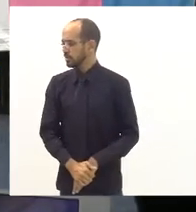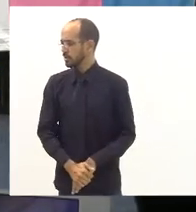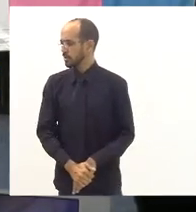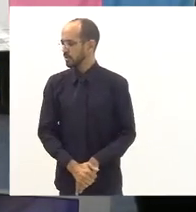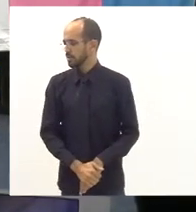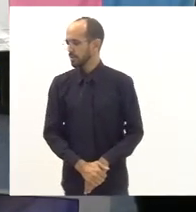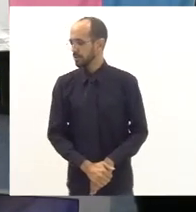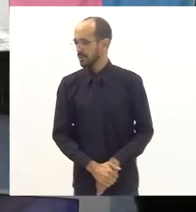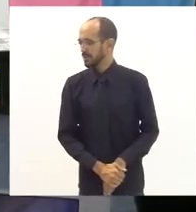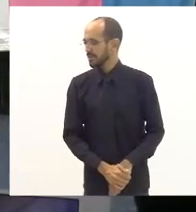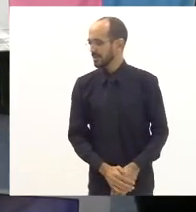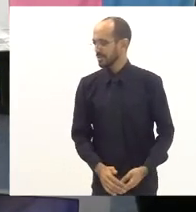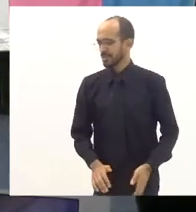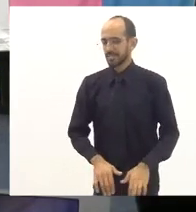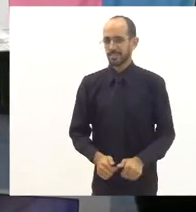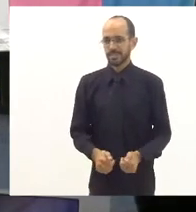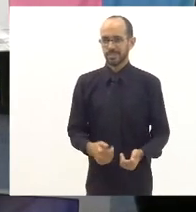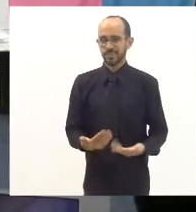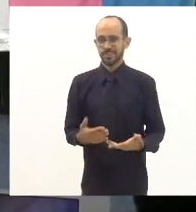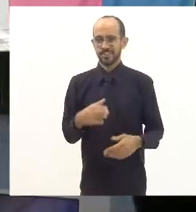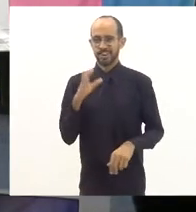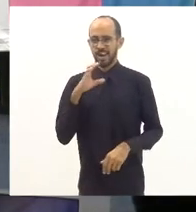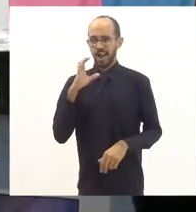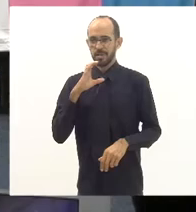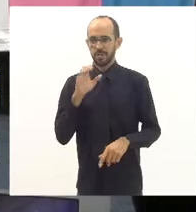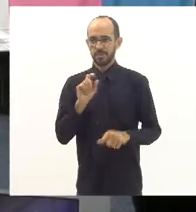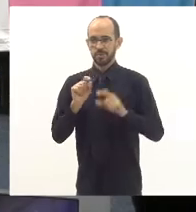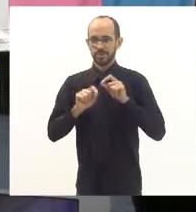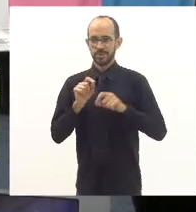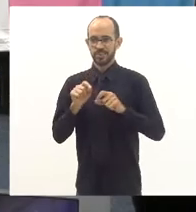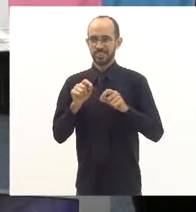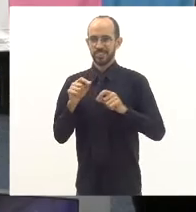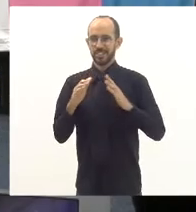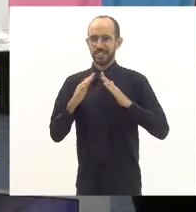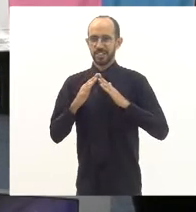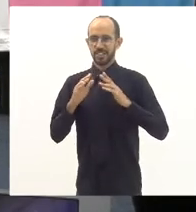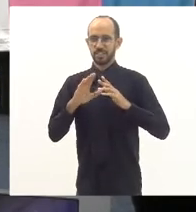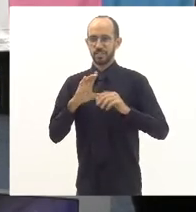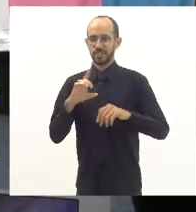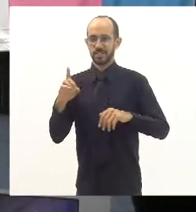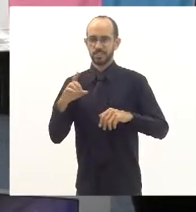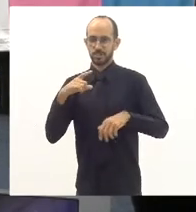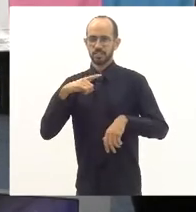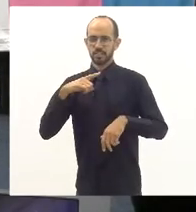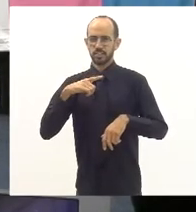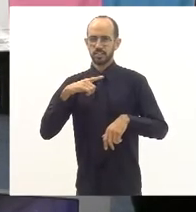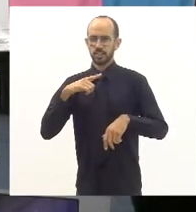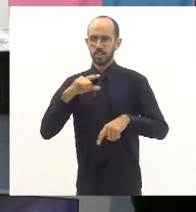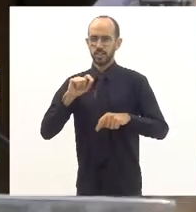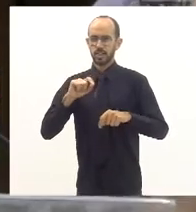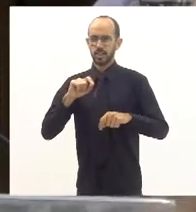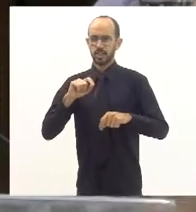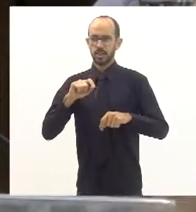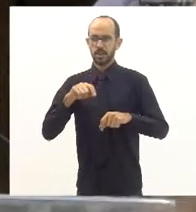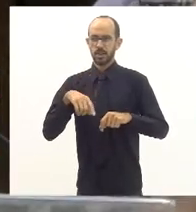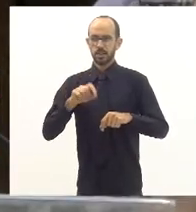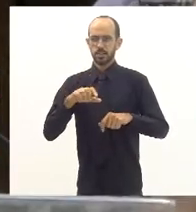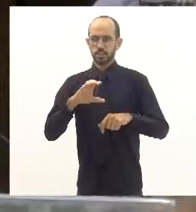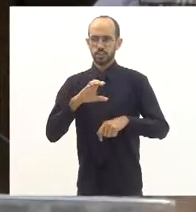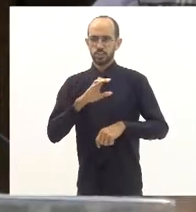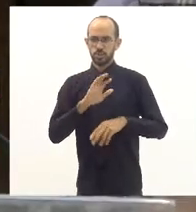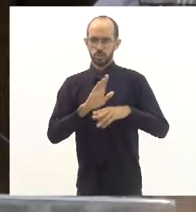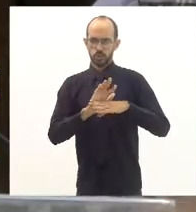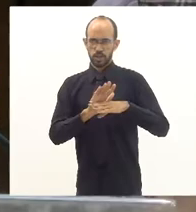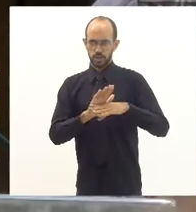Ok, rapidamente, nós temos na casa a coordenadora LGBT da Baixada Fluminense, Centro LGBT de Caxias,